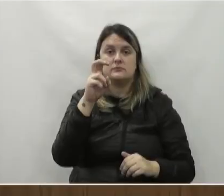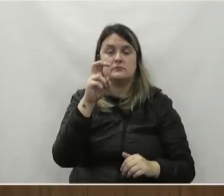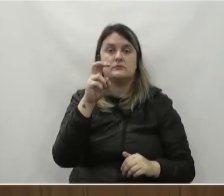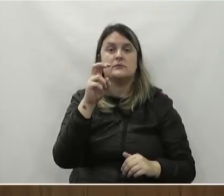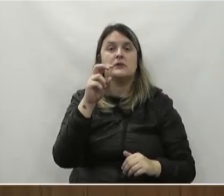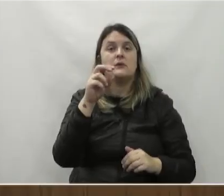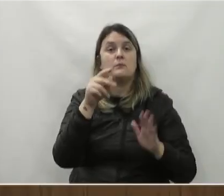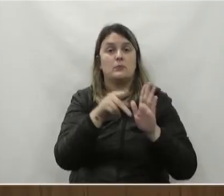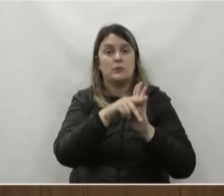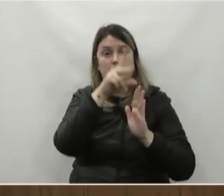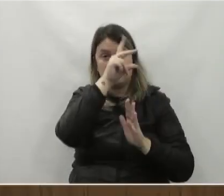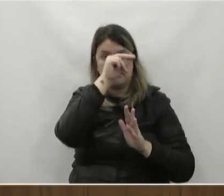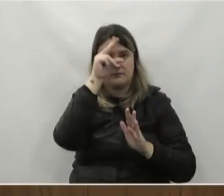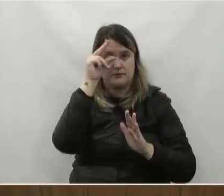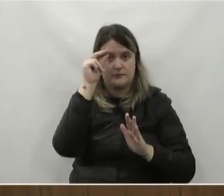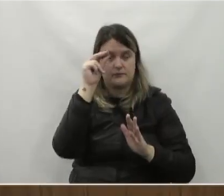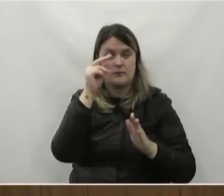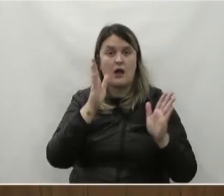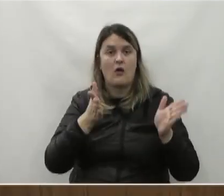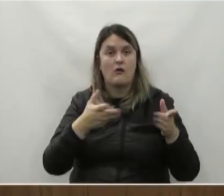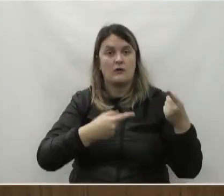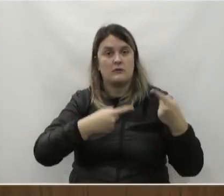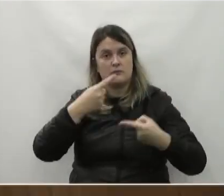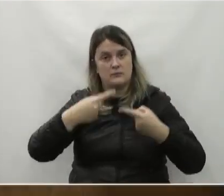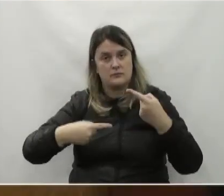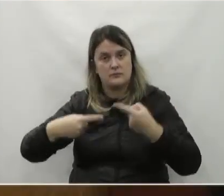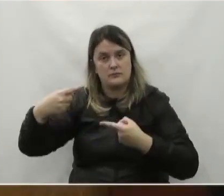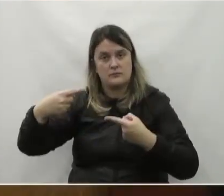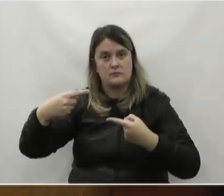19/2025 do Executivo. Em discussão?